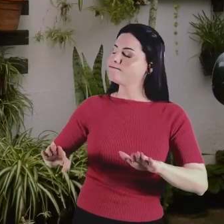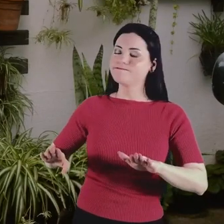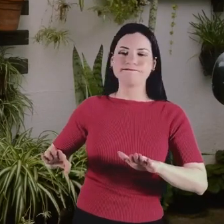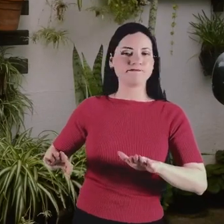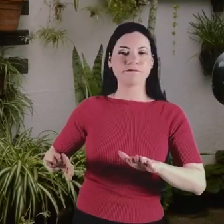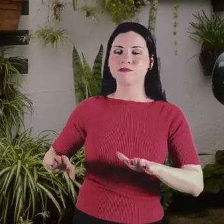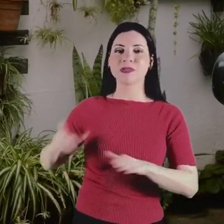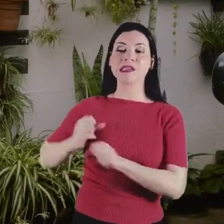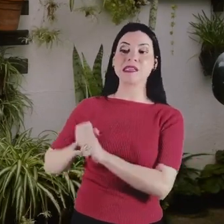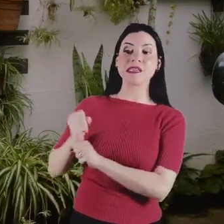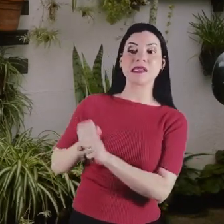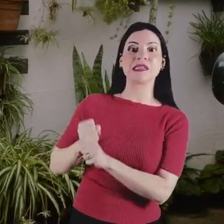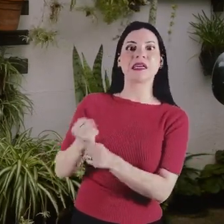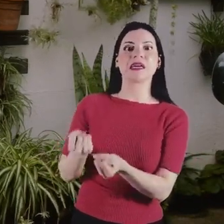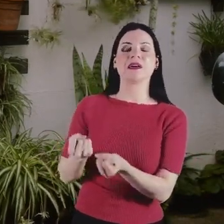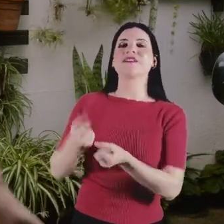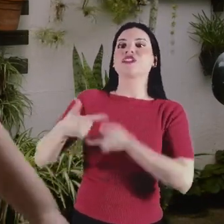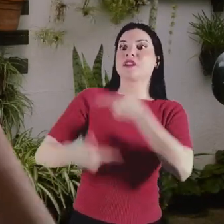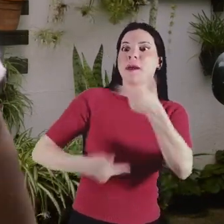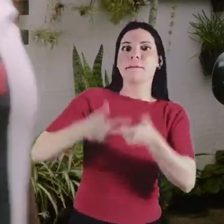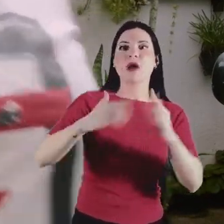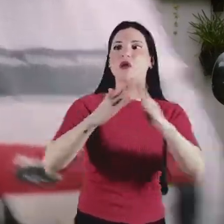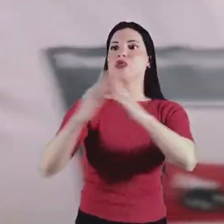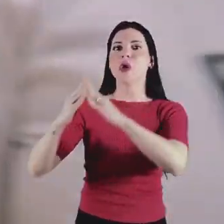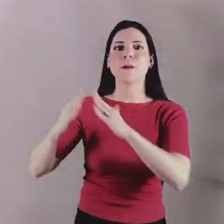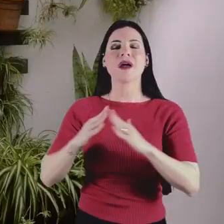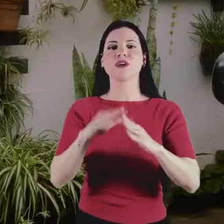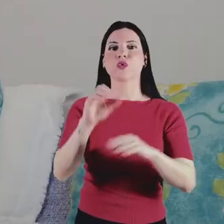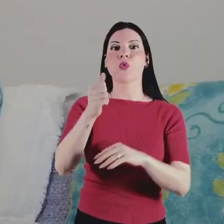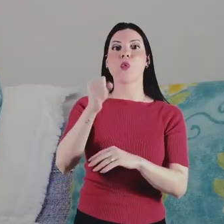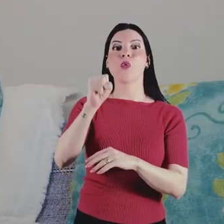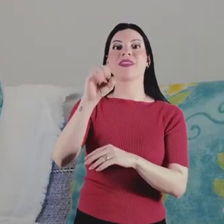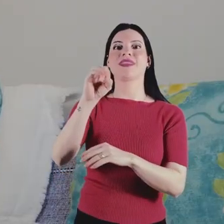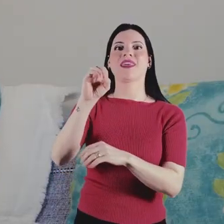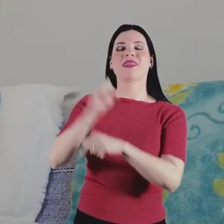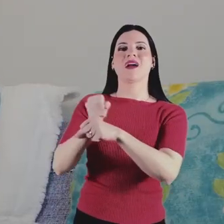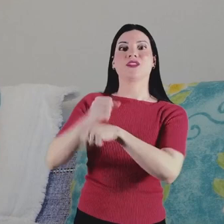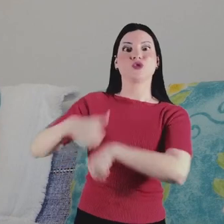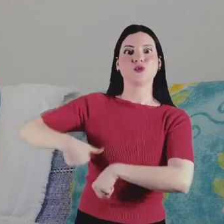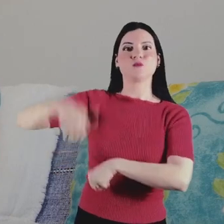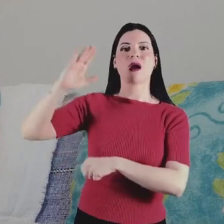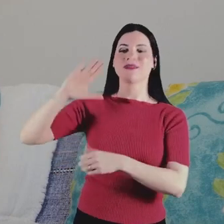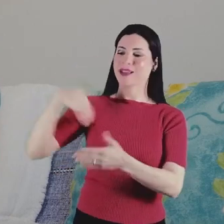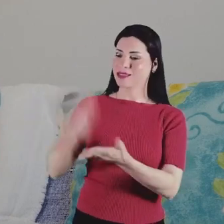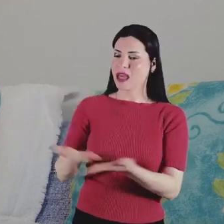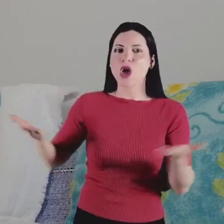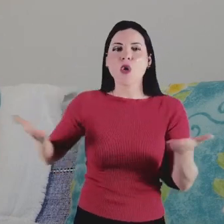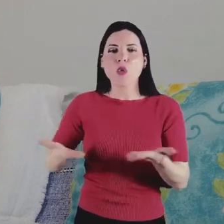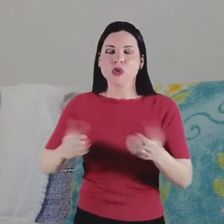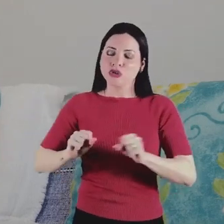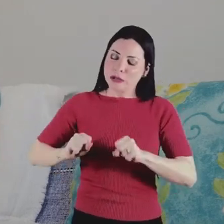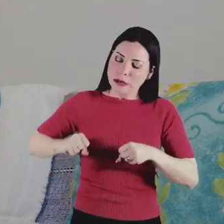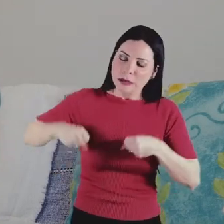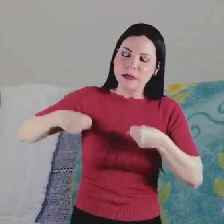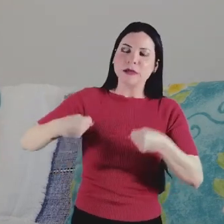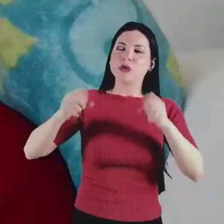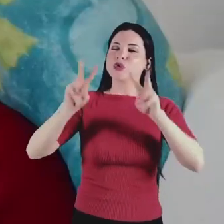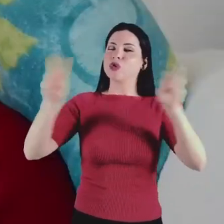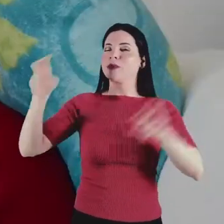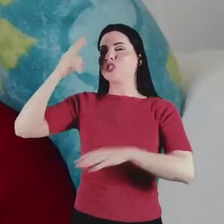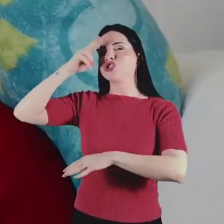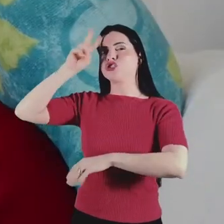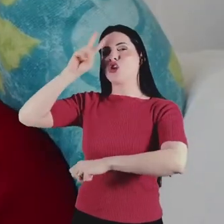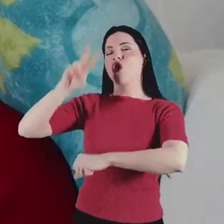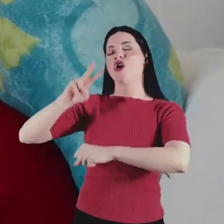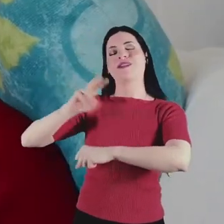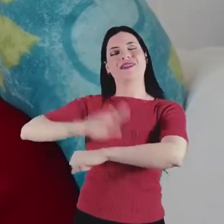A história do trabalho doméstico tem mais de 80 anos e a gente ainda está aí buscando, né? A história